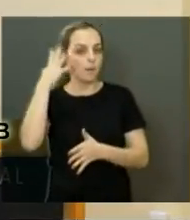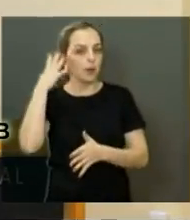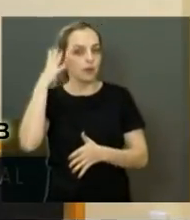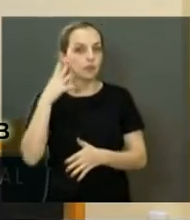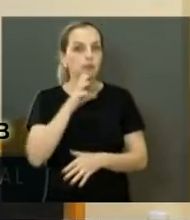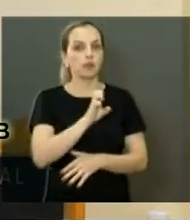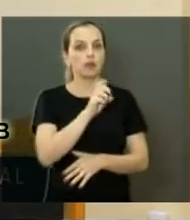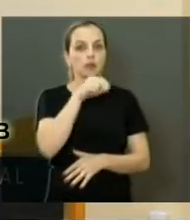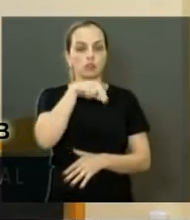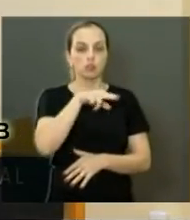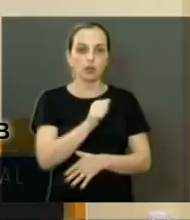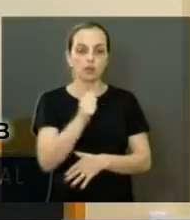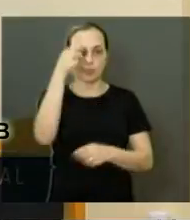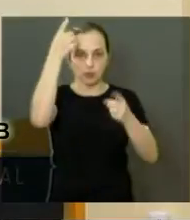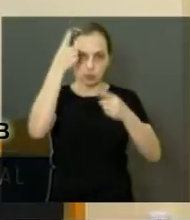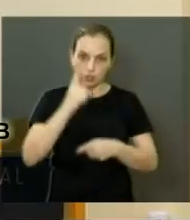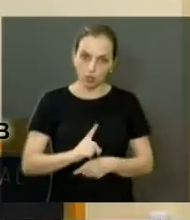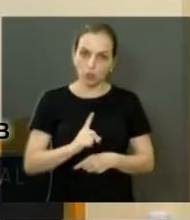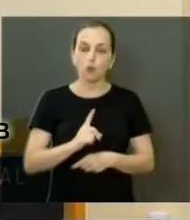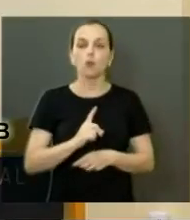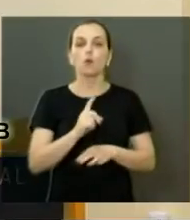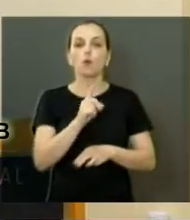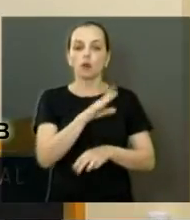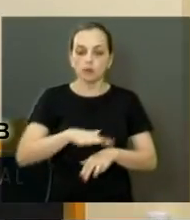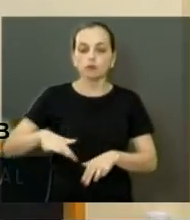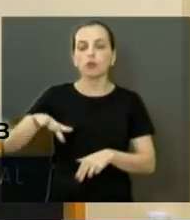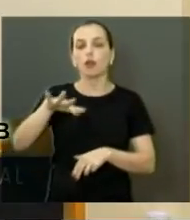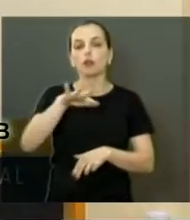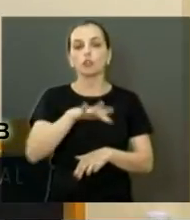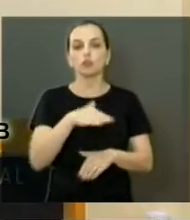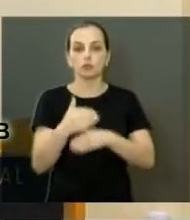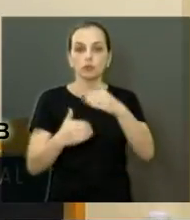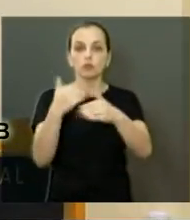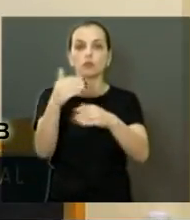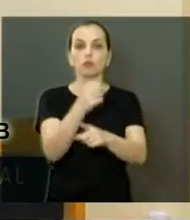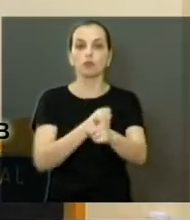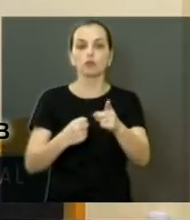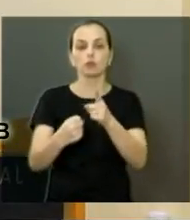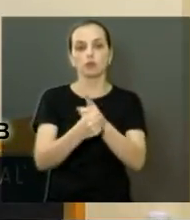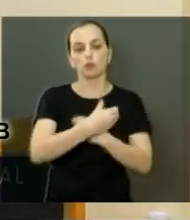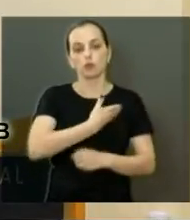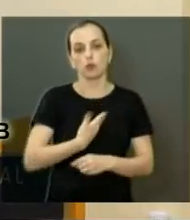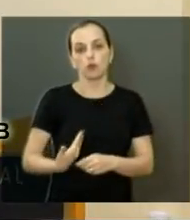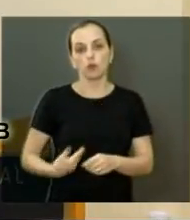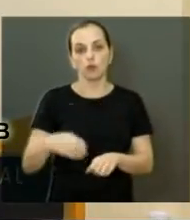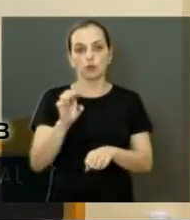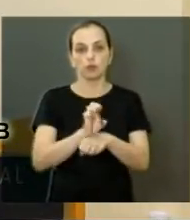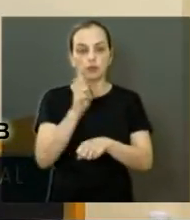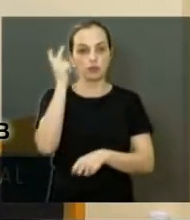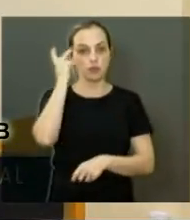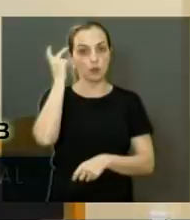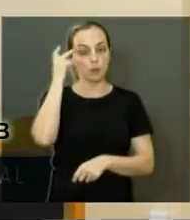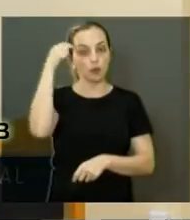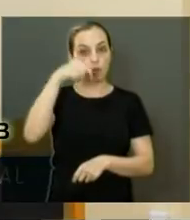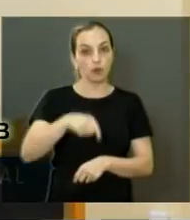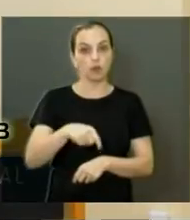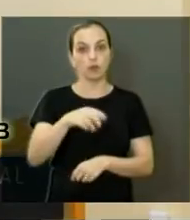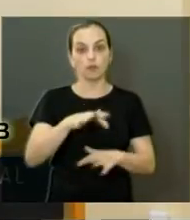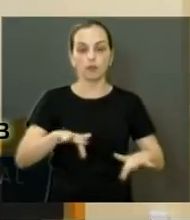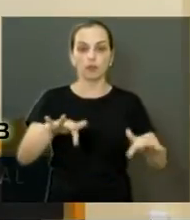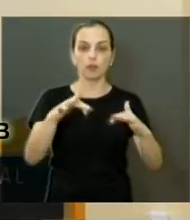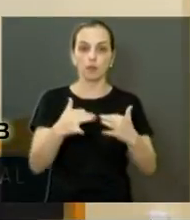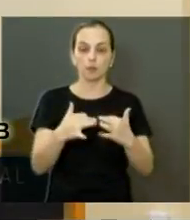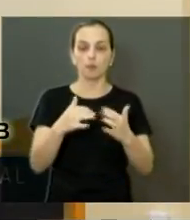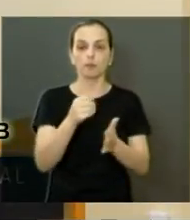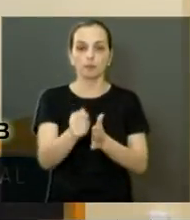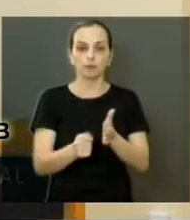diretora regional da Assistência e Desenvolvimento Social, ADRADES, do Governo do Estado de São Paulo, e foi realizada aqui no plenarinho. Participei também